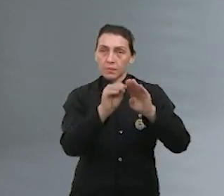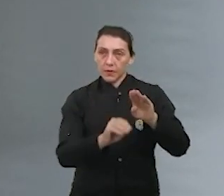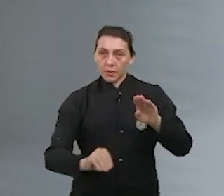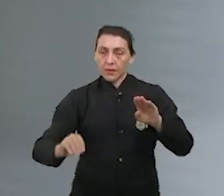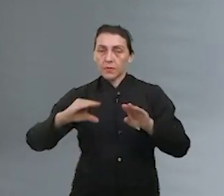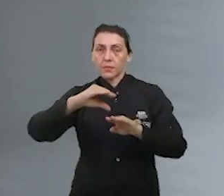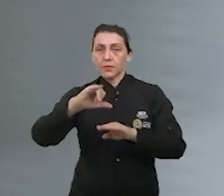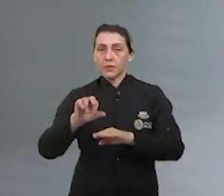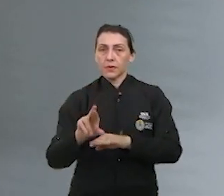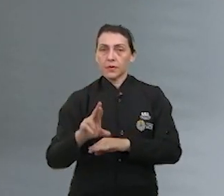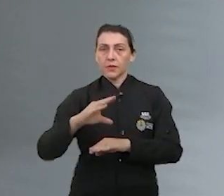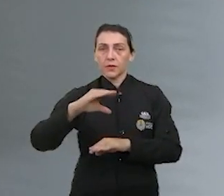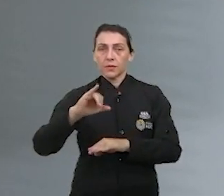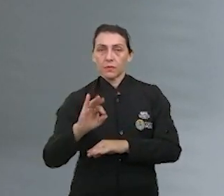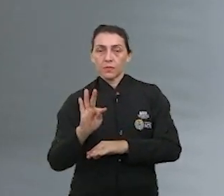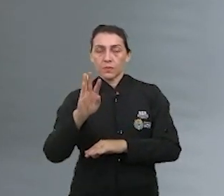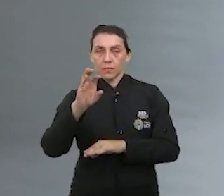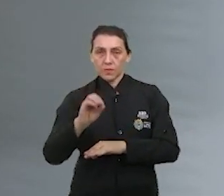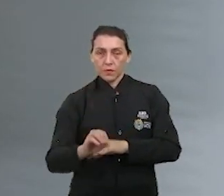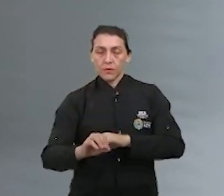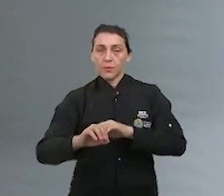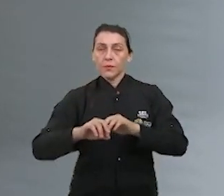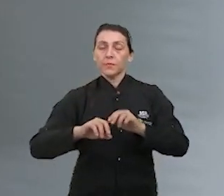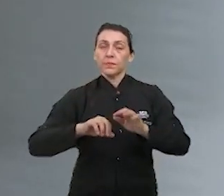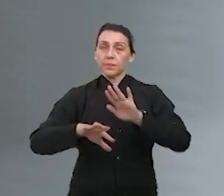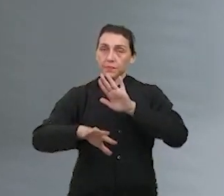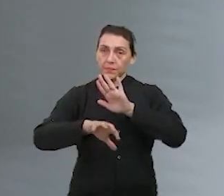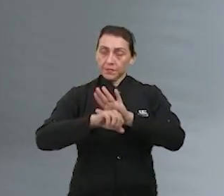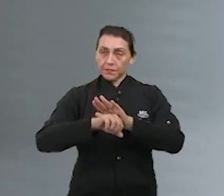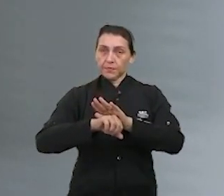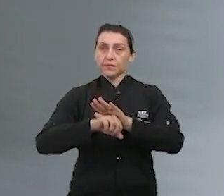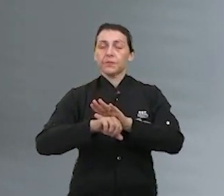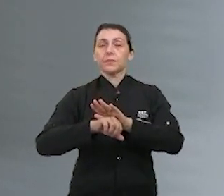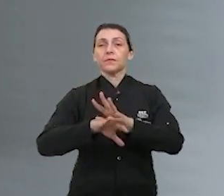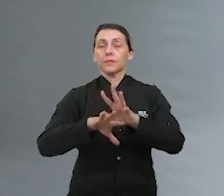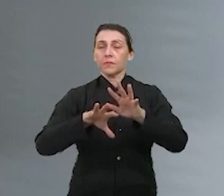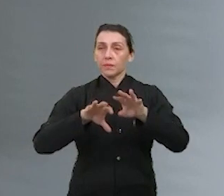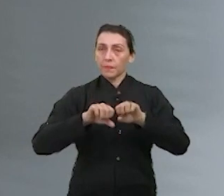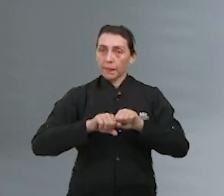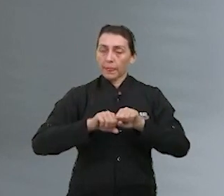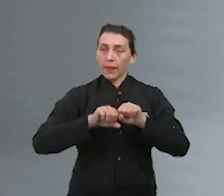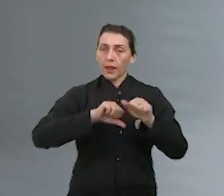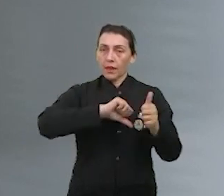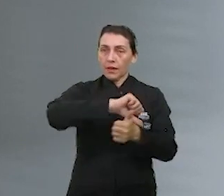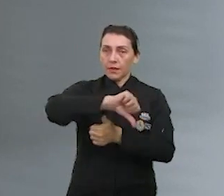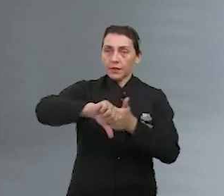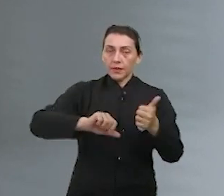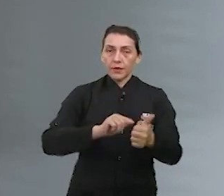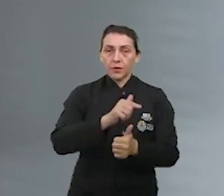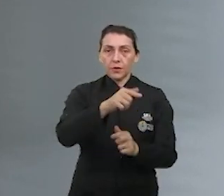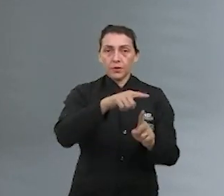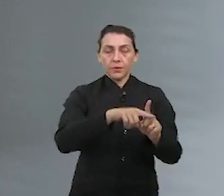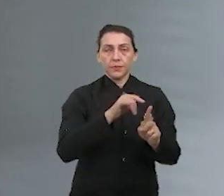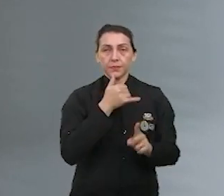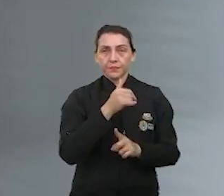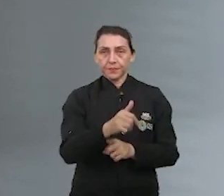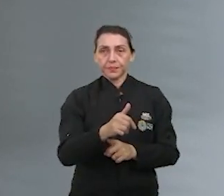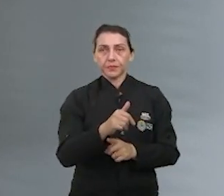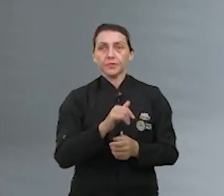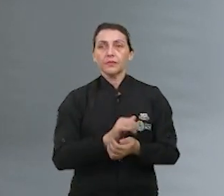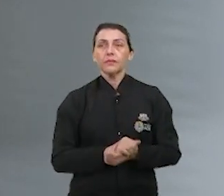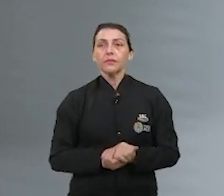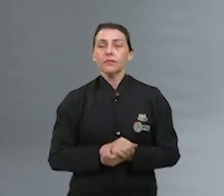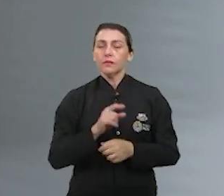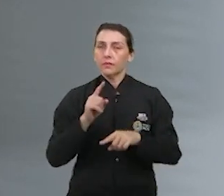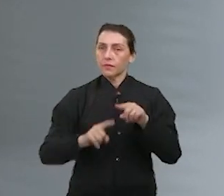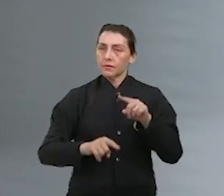circuito, enquanto o receptor vai pegar essa energia elétrica e transformar em outra energia, assim colocando o